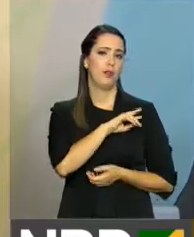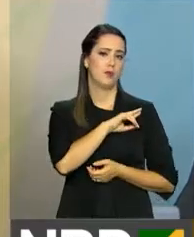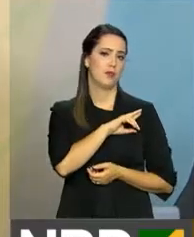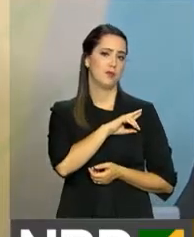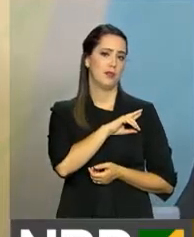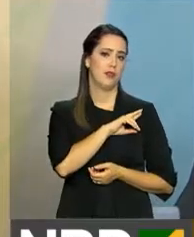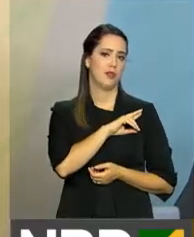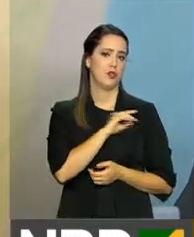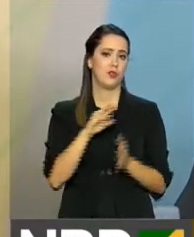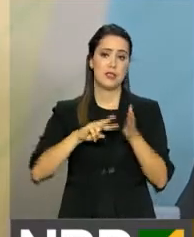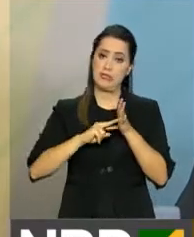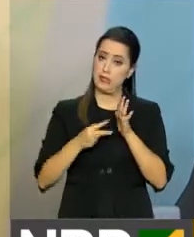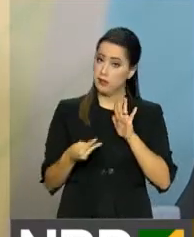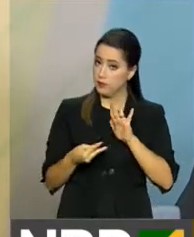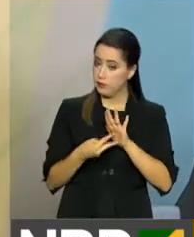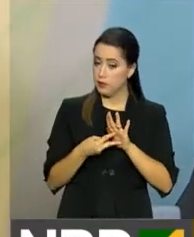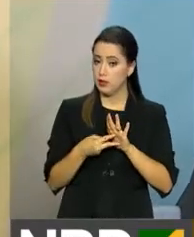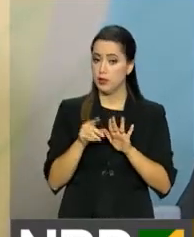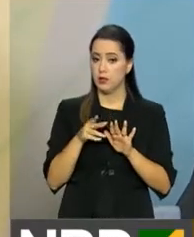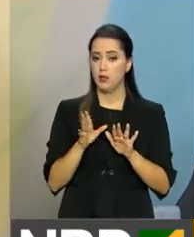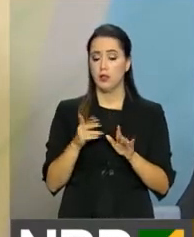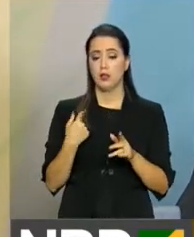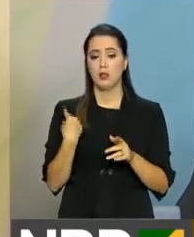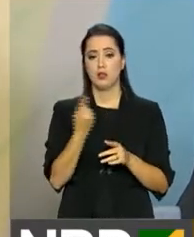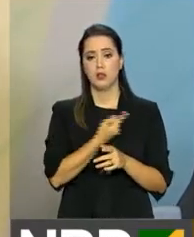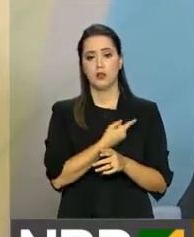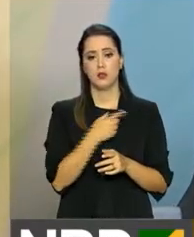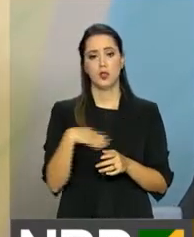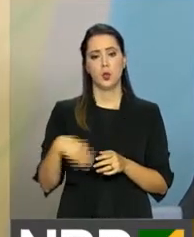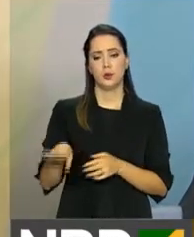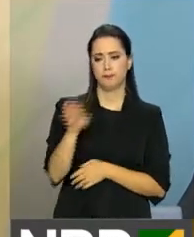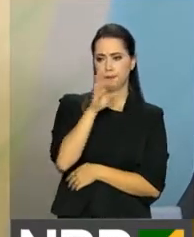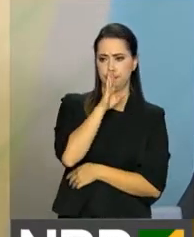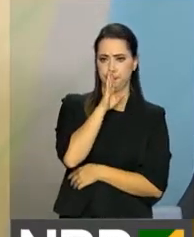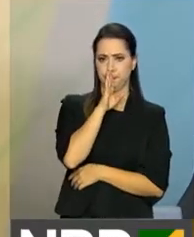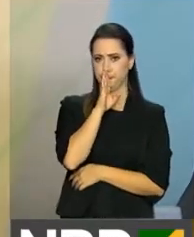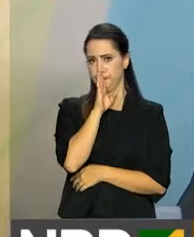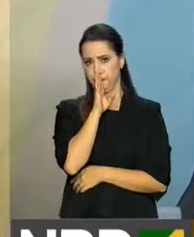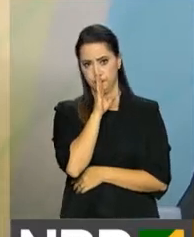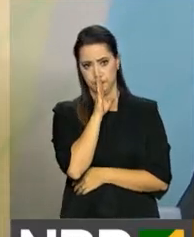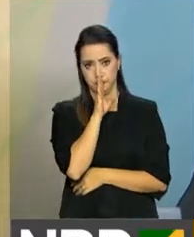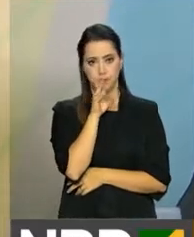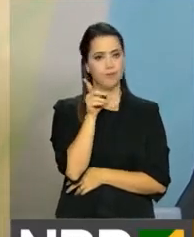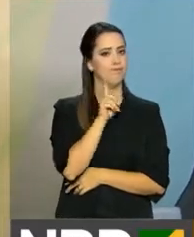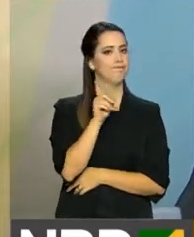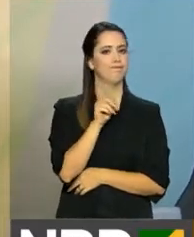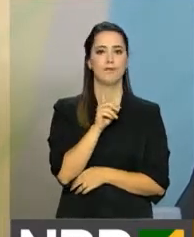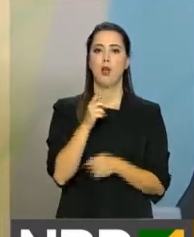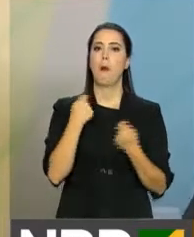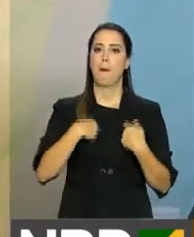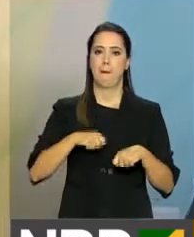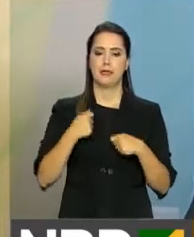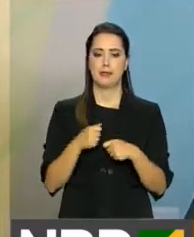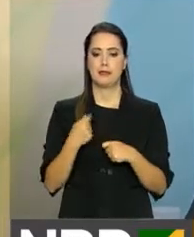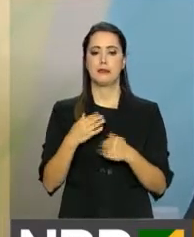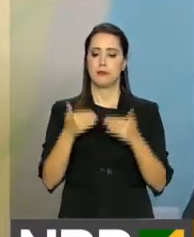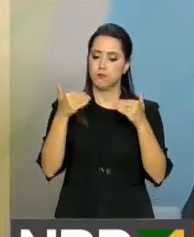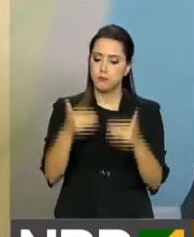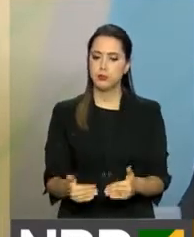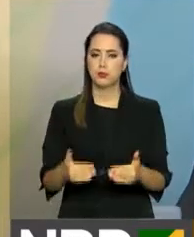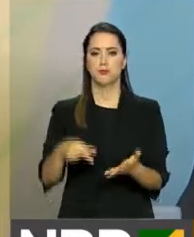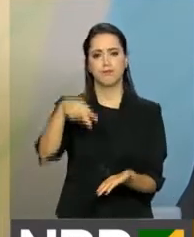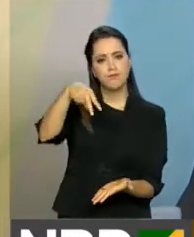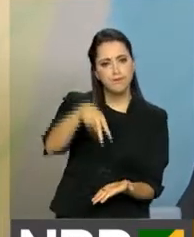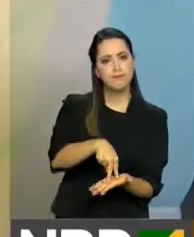significa que ao invés dos coletivos nós temos que encarar 11 frente a frente